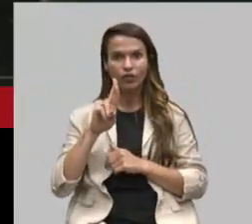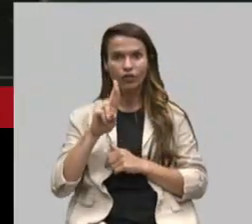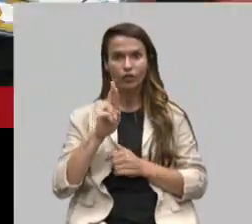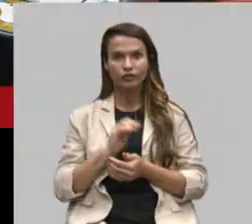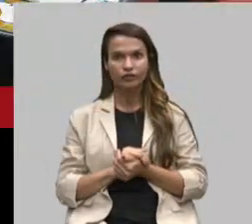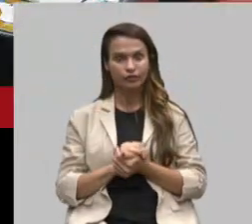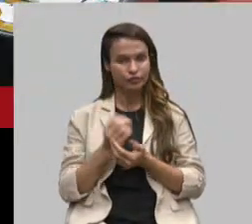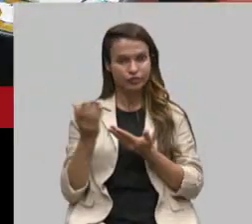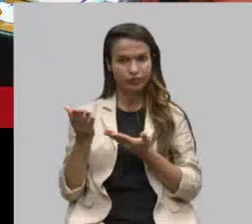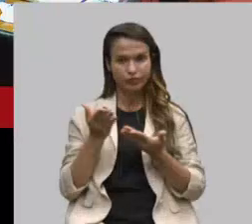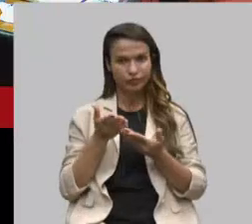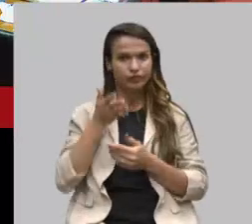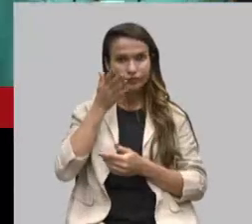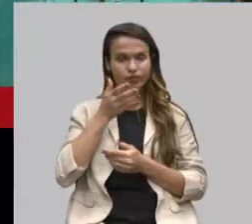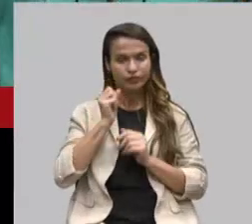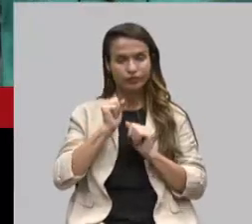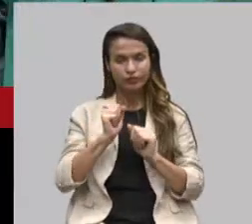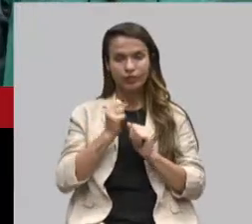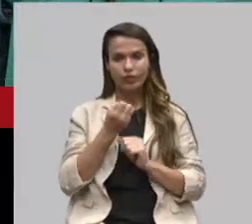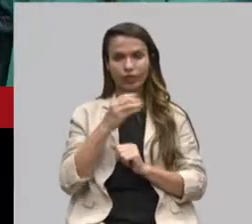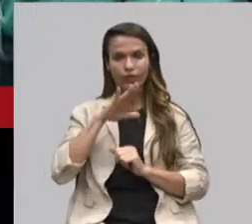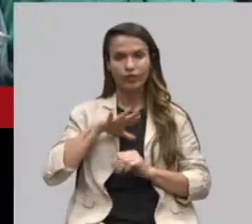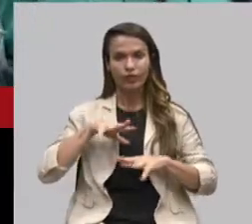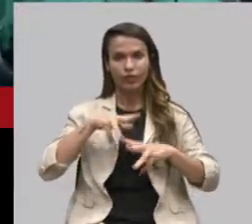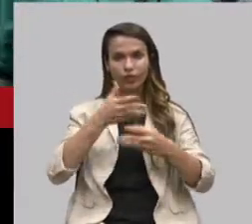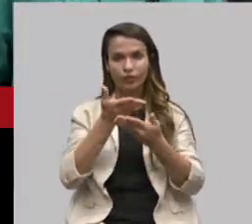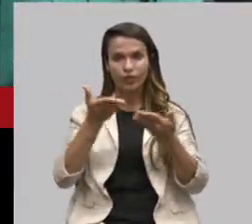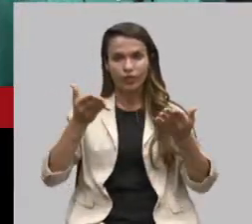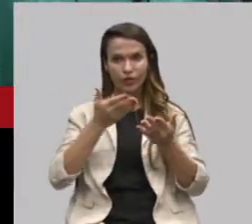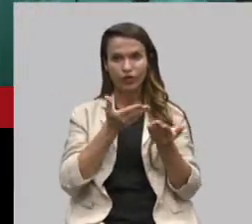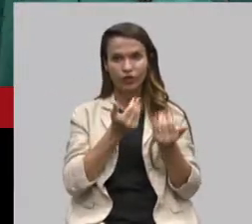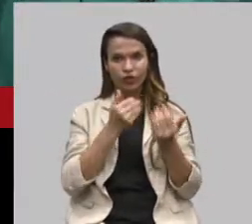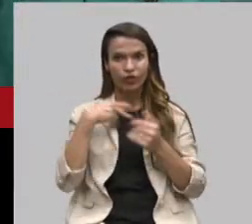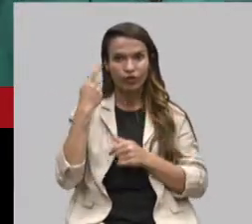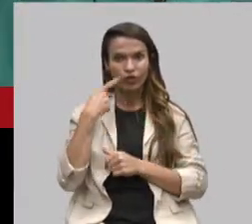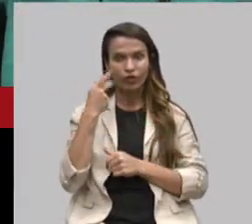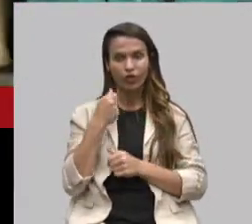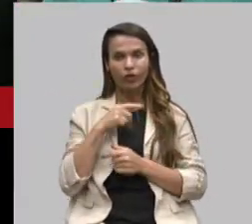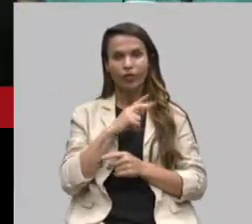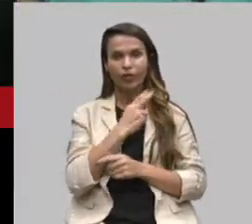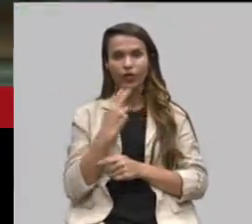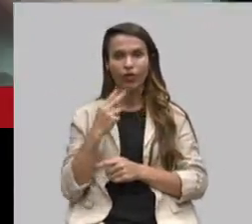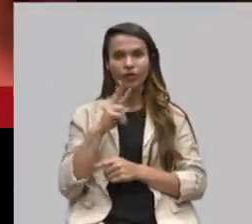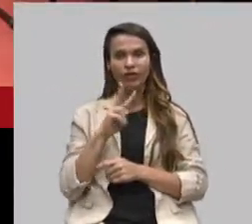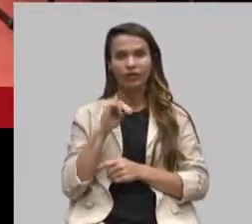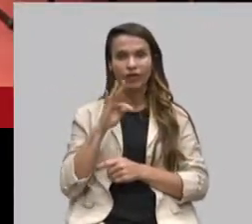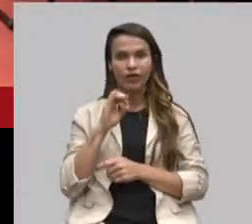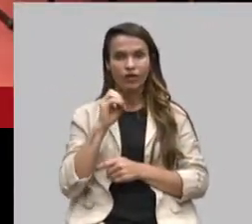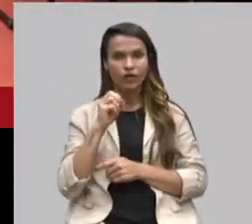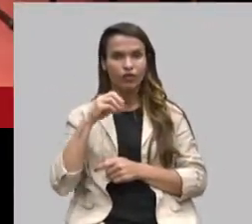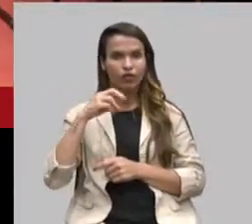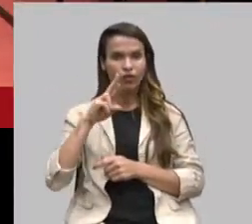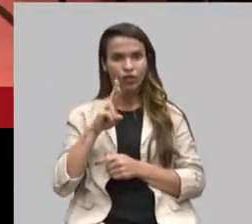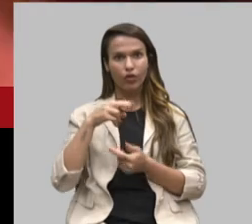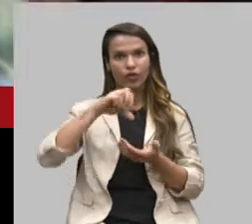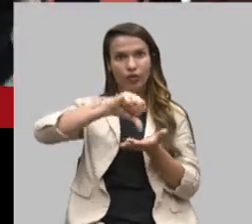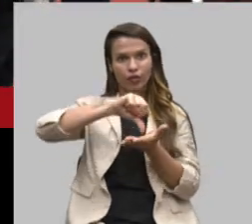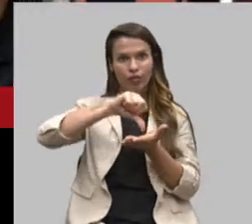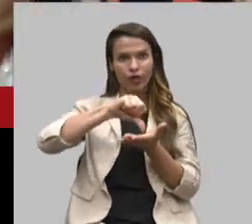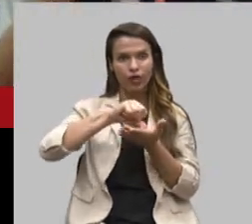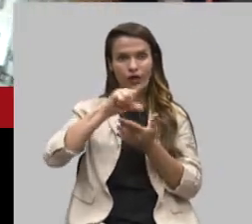e uma boa tarde a todos excelentíssimos jovens parlamentares Eu me chamo Vítor Moisés sou do polo da Zona da Mata um da cidade de